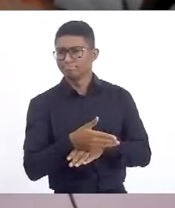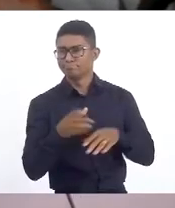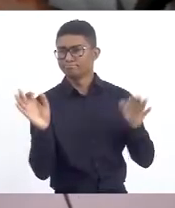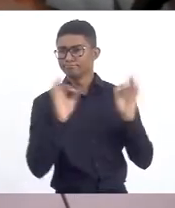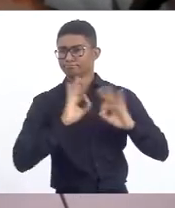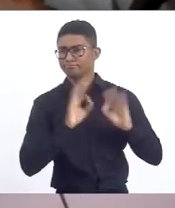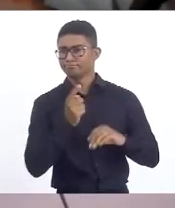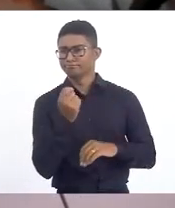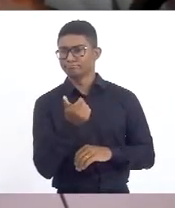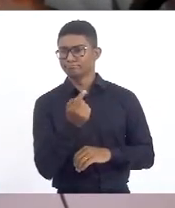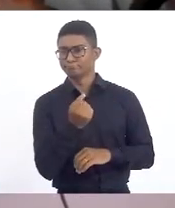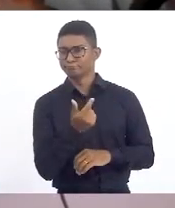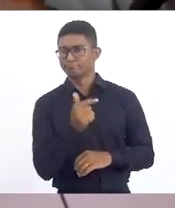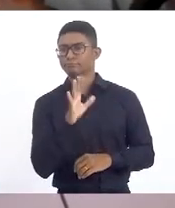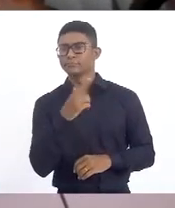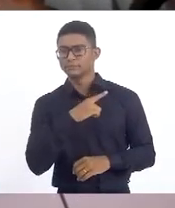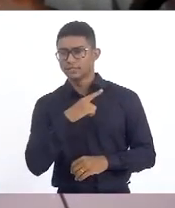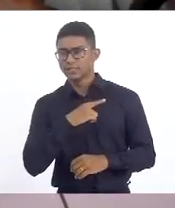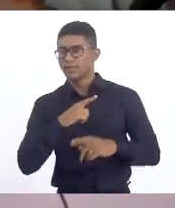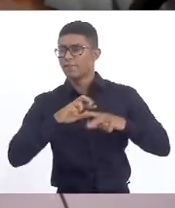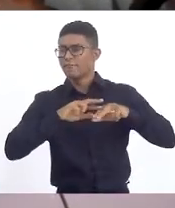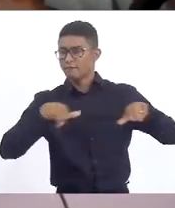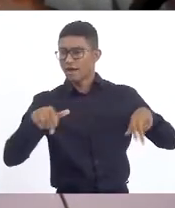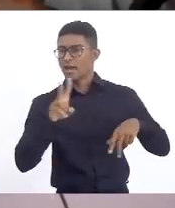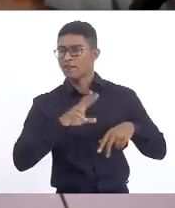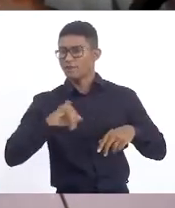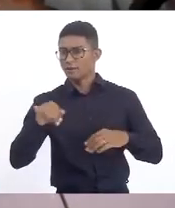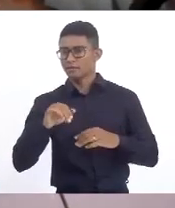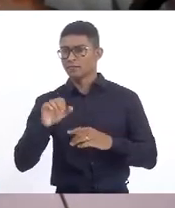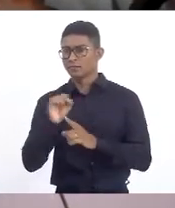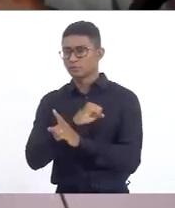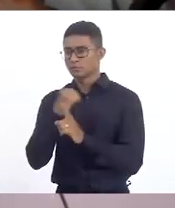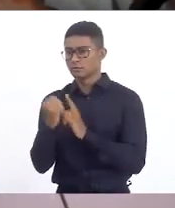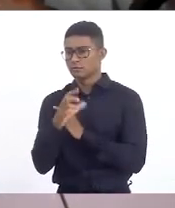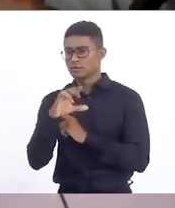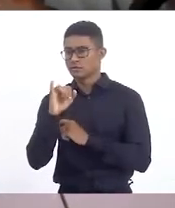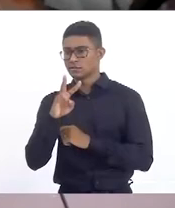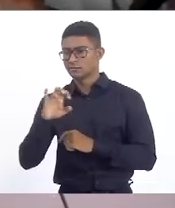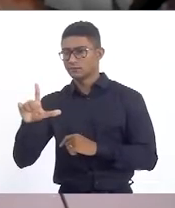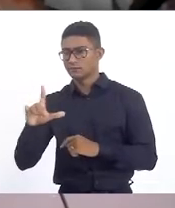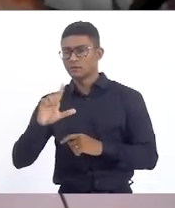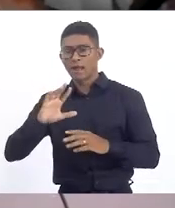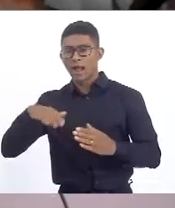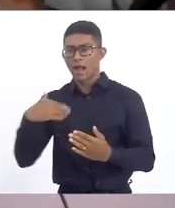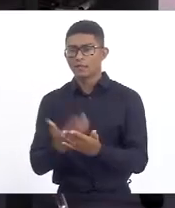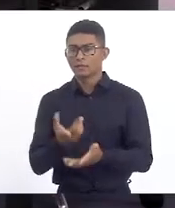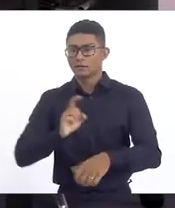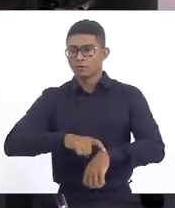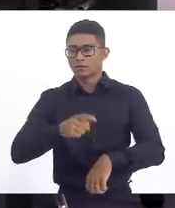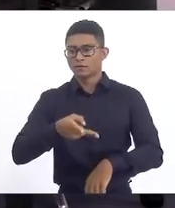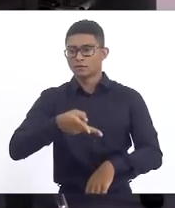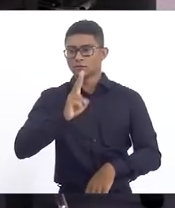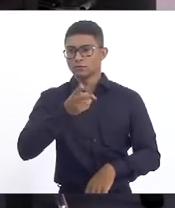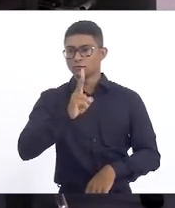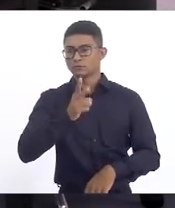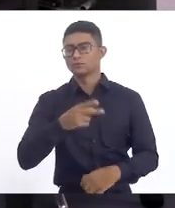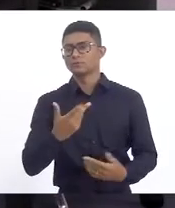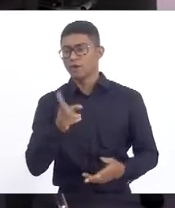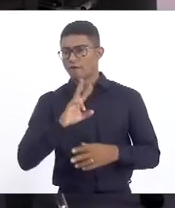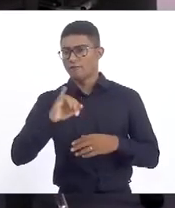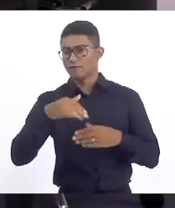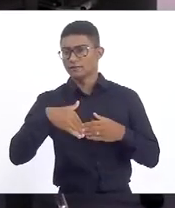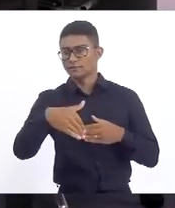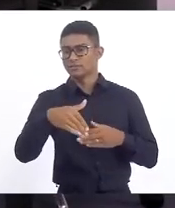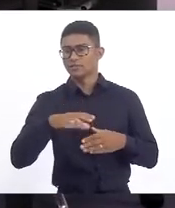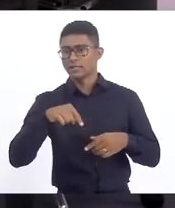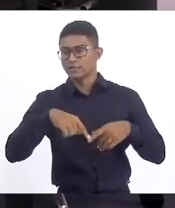tem várias entidades que ainda vão se manifestar, viu? Perfeito. Da sociedade civil. Então está ótimo. Às 14 horas a audiência ainda não acabou.